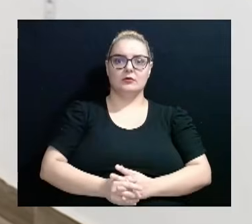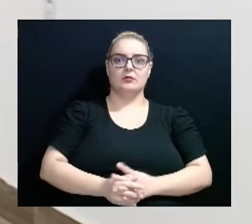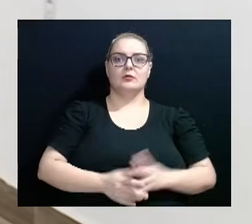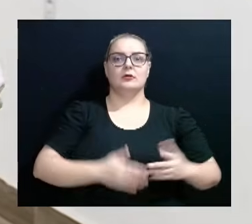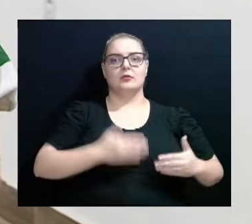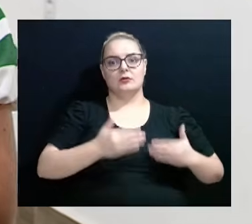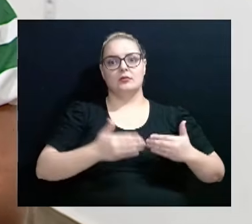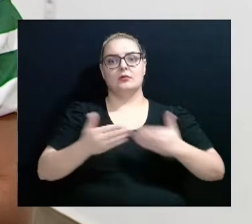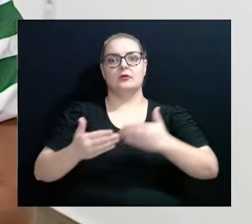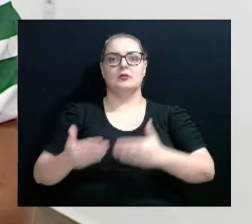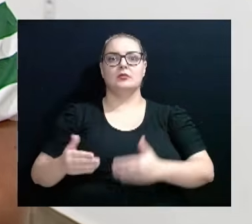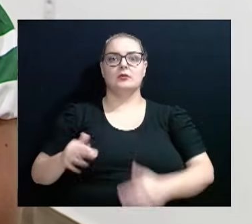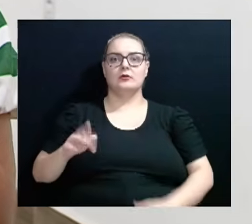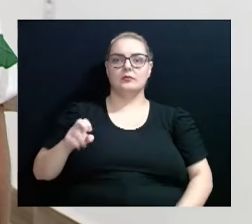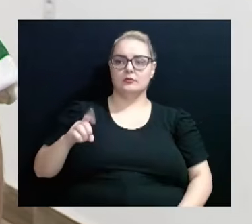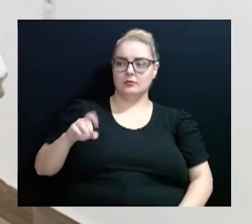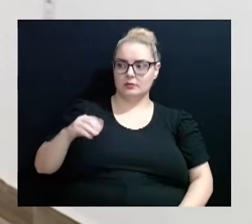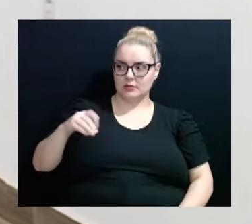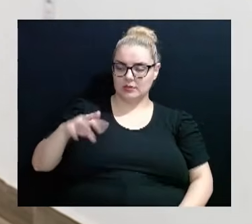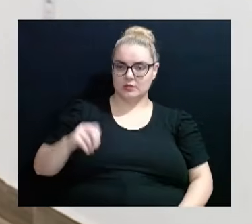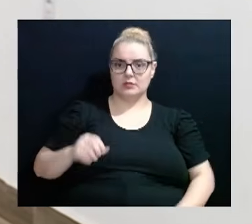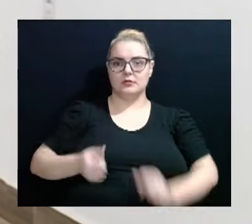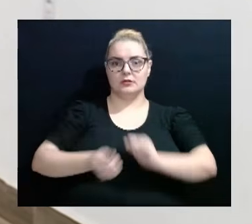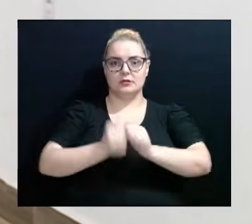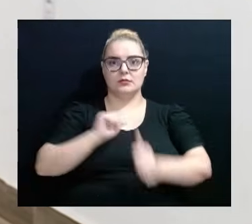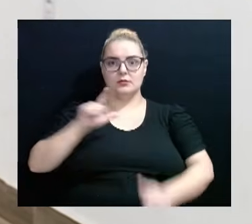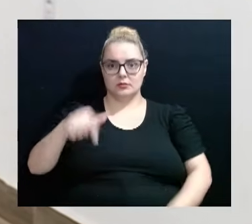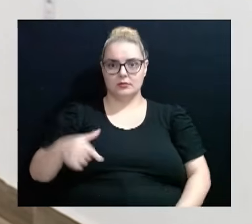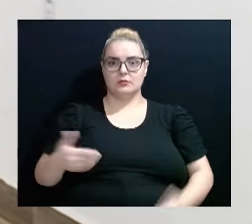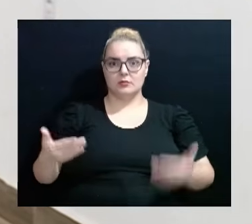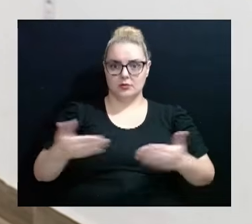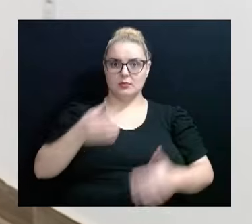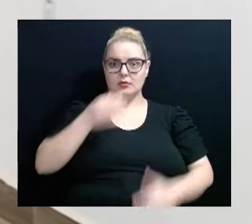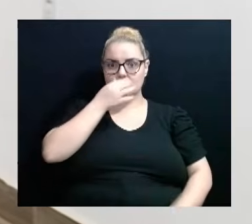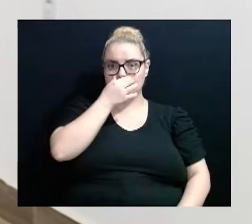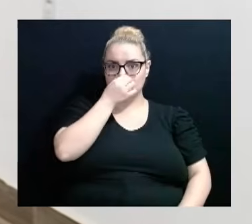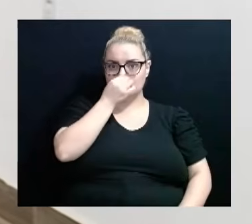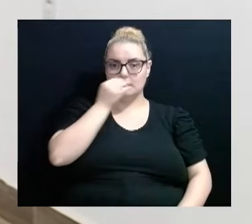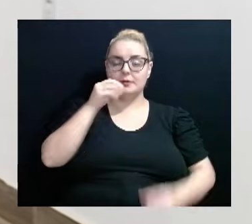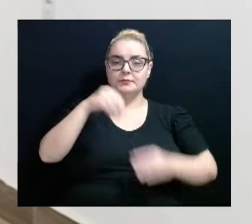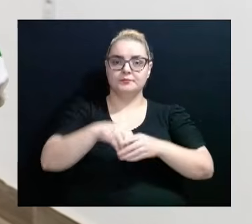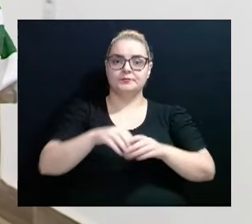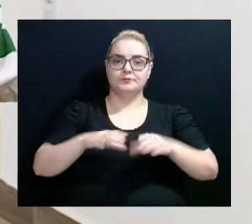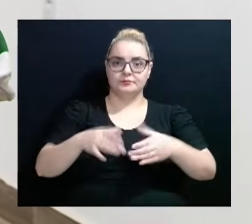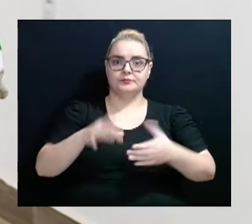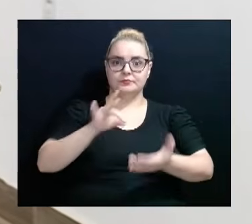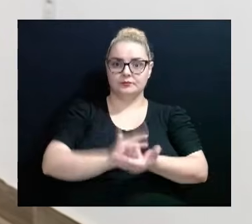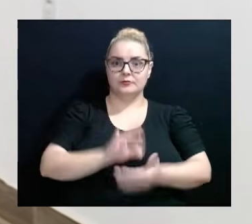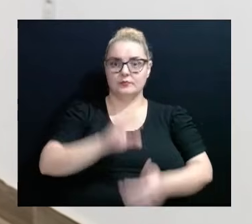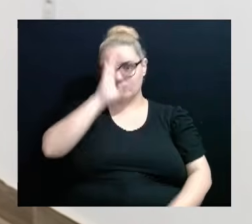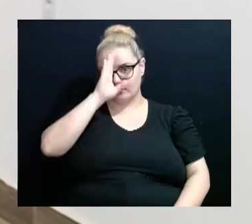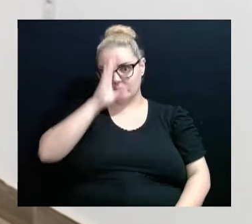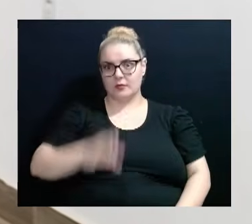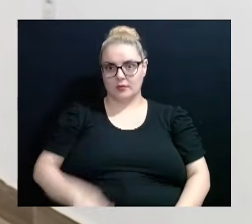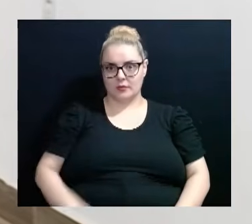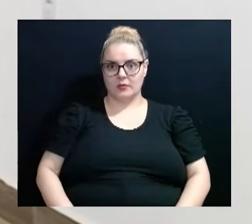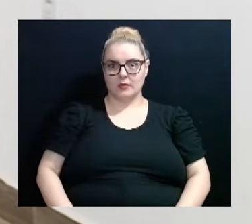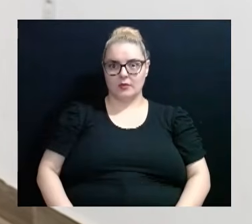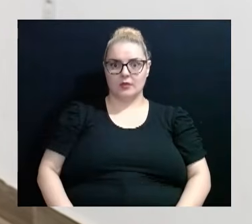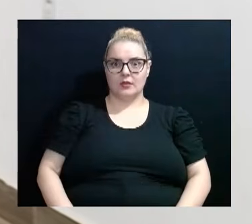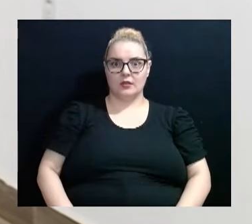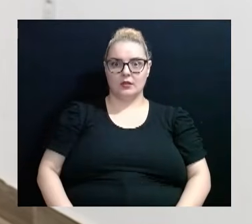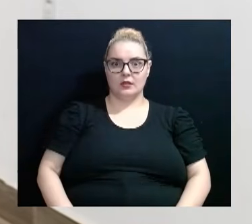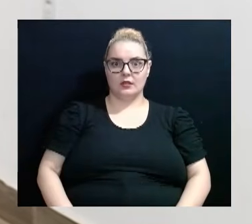o desenvolvimento, passei por todo o desenvolvimento na parte de fundamentação do esporte. E depois, hoje eu estou integrado no